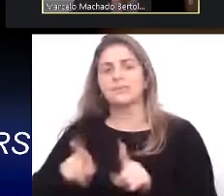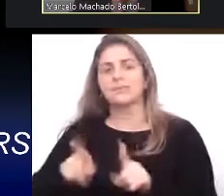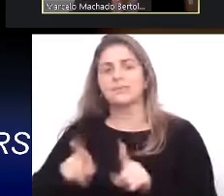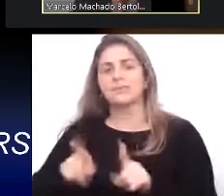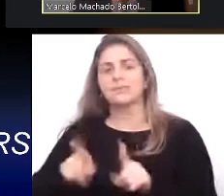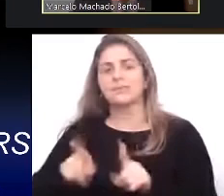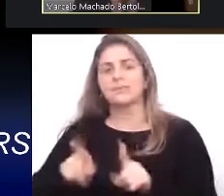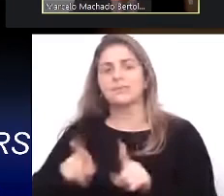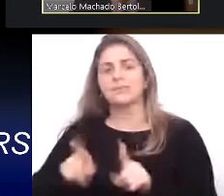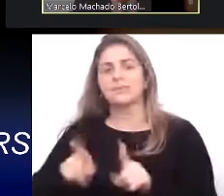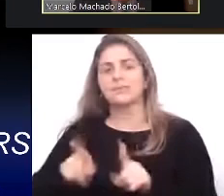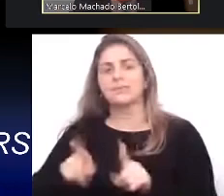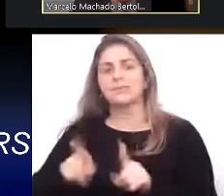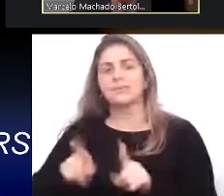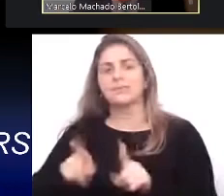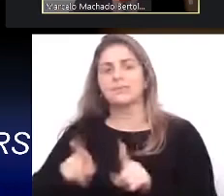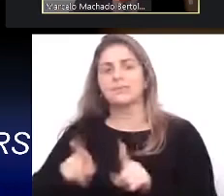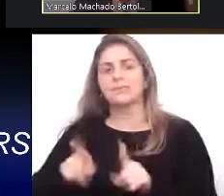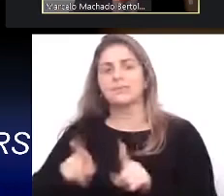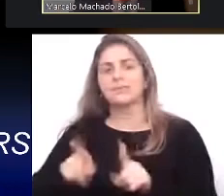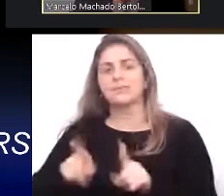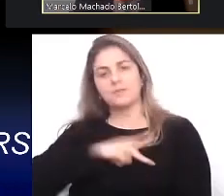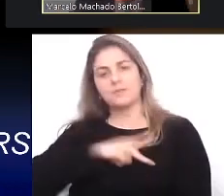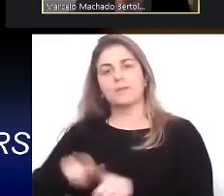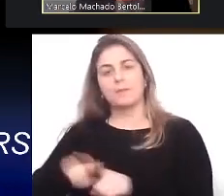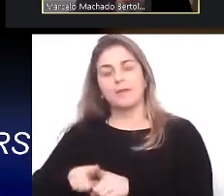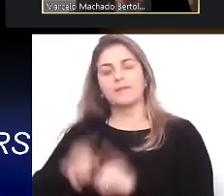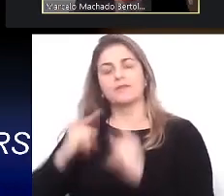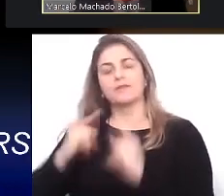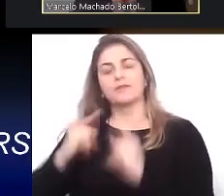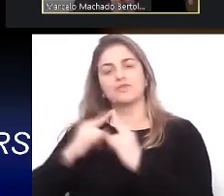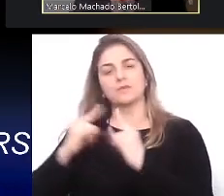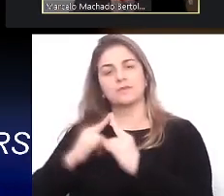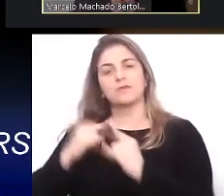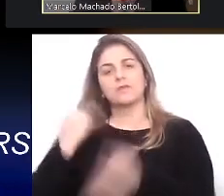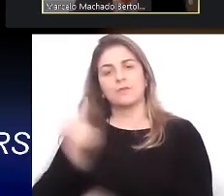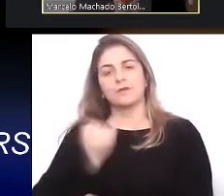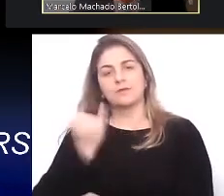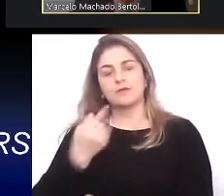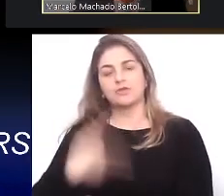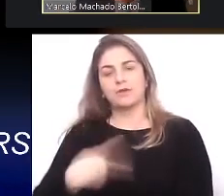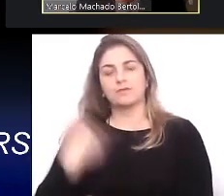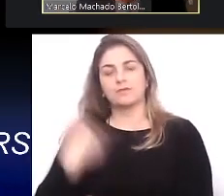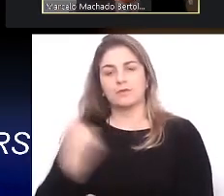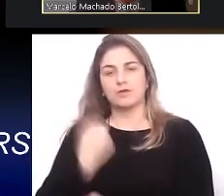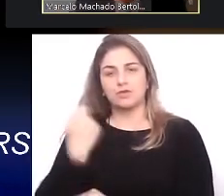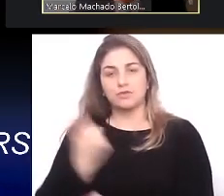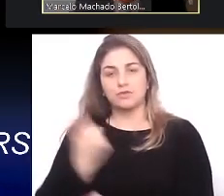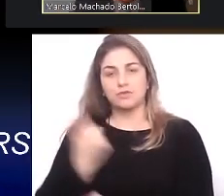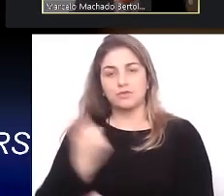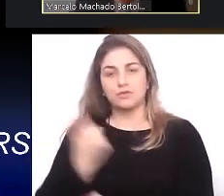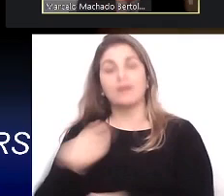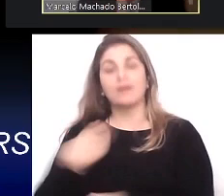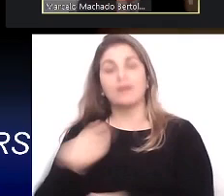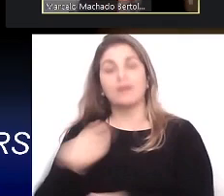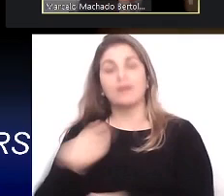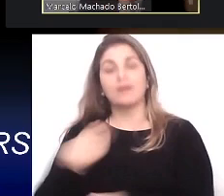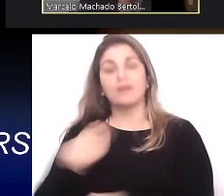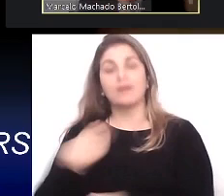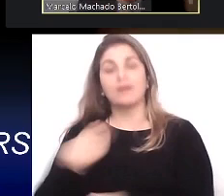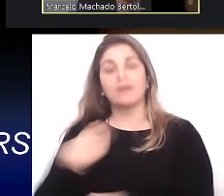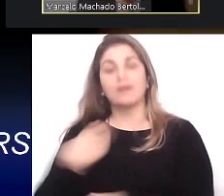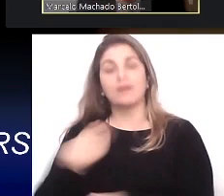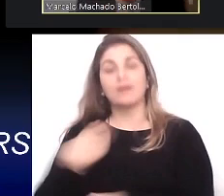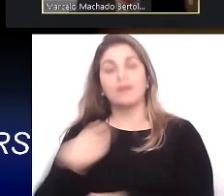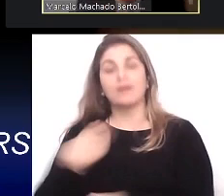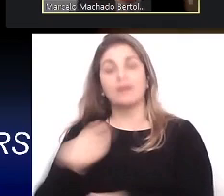vice-presidente da Acrieres. E a minha saudação amistosa ao meu colega de advocacia, ao